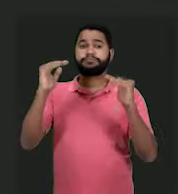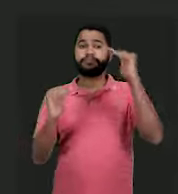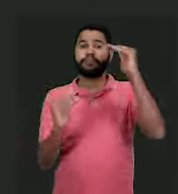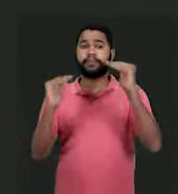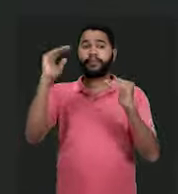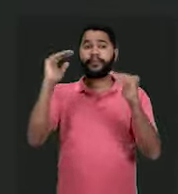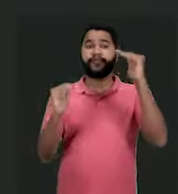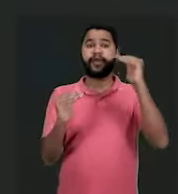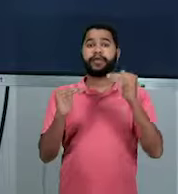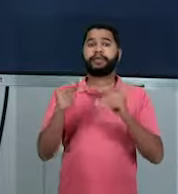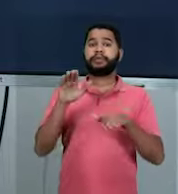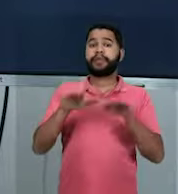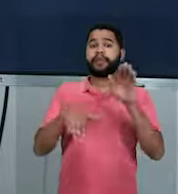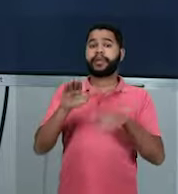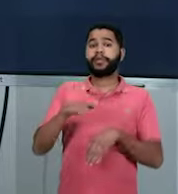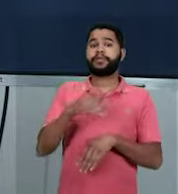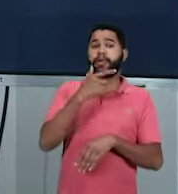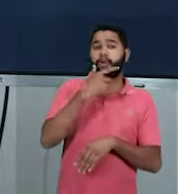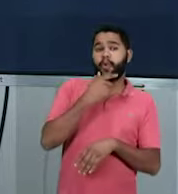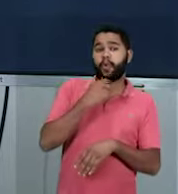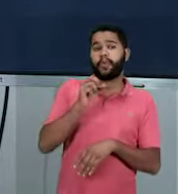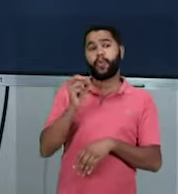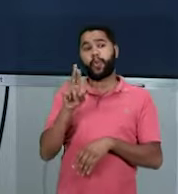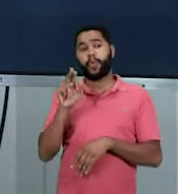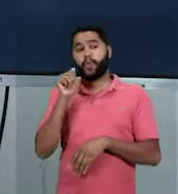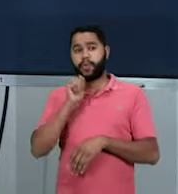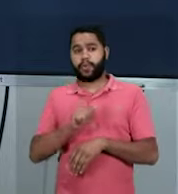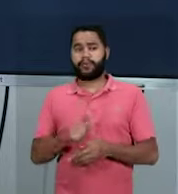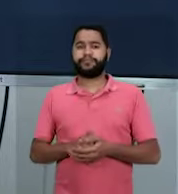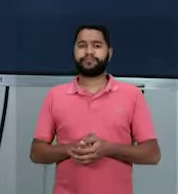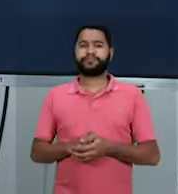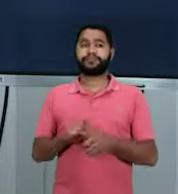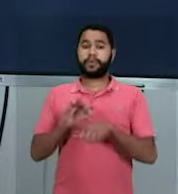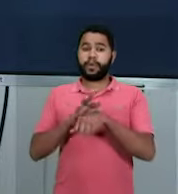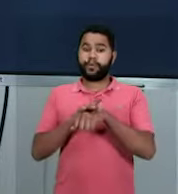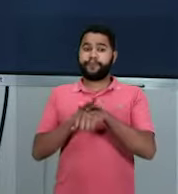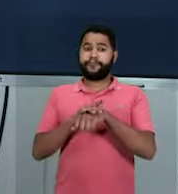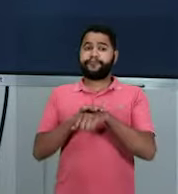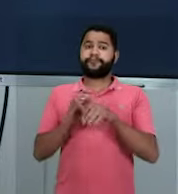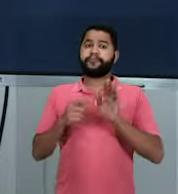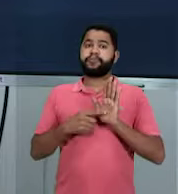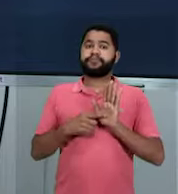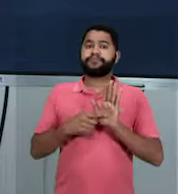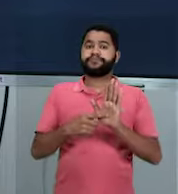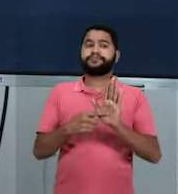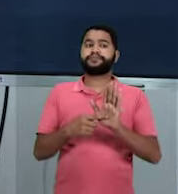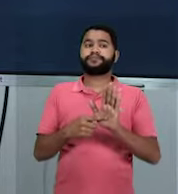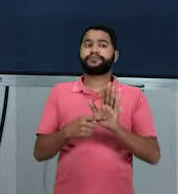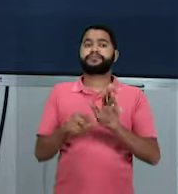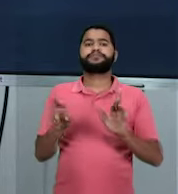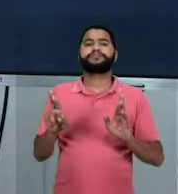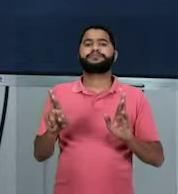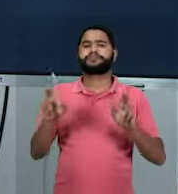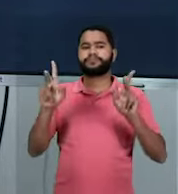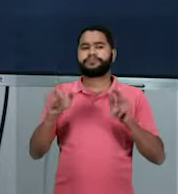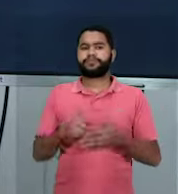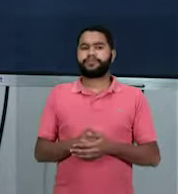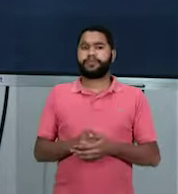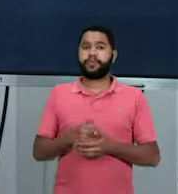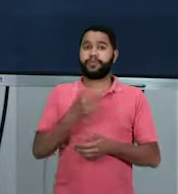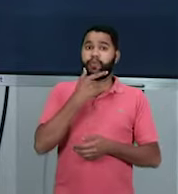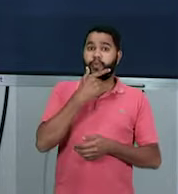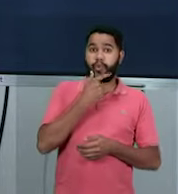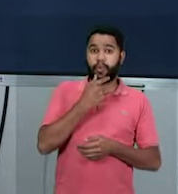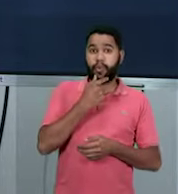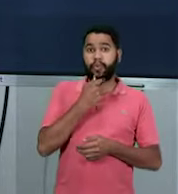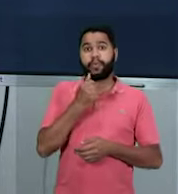do indivíduo. Como assim? Então, a doença ela vai se manifestar diferente, tanto nos homens